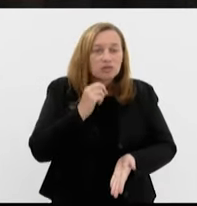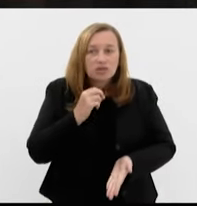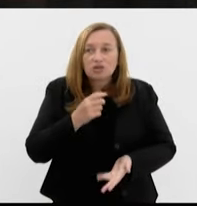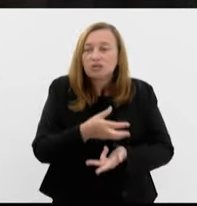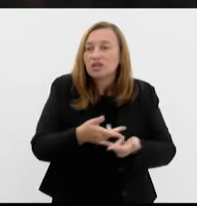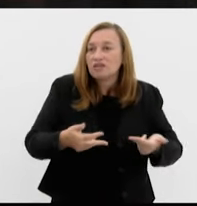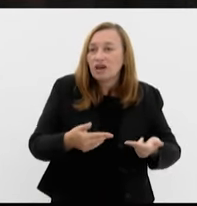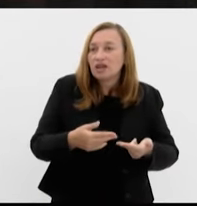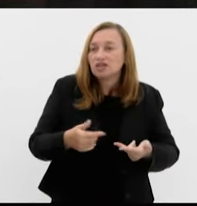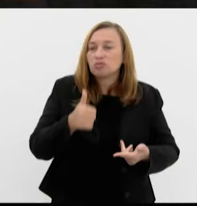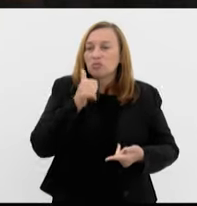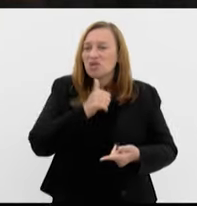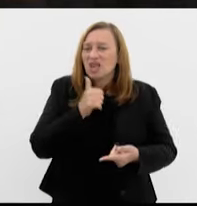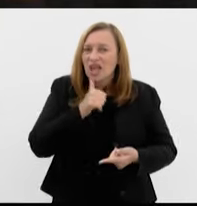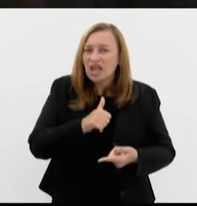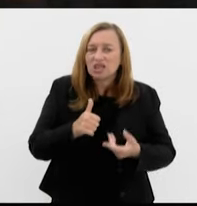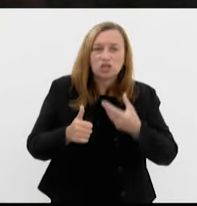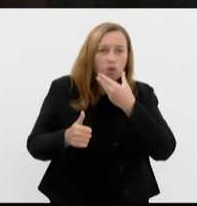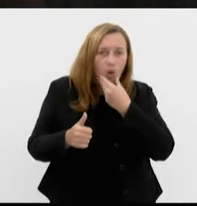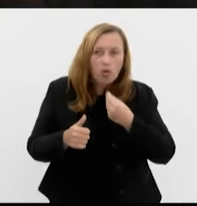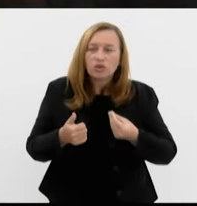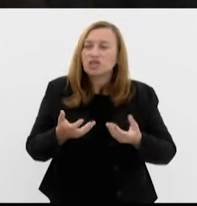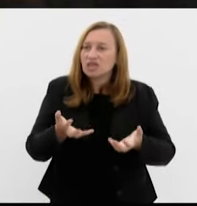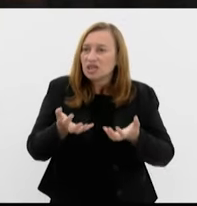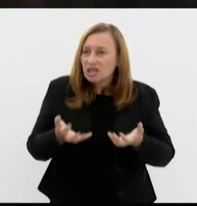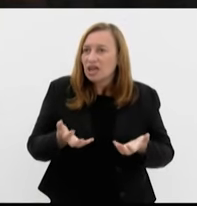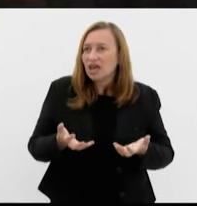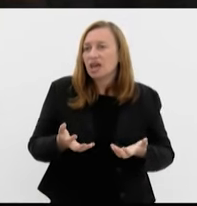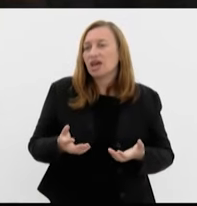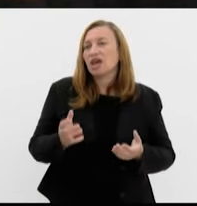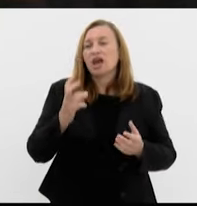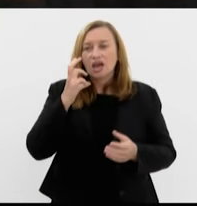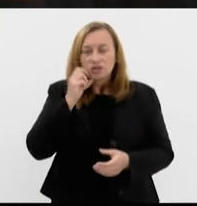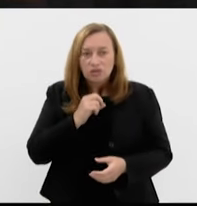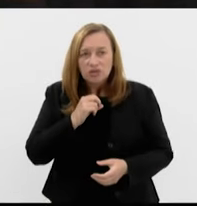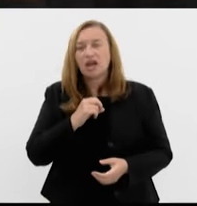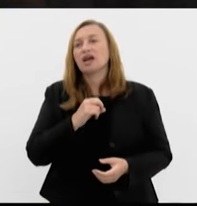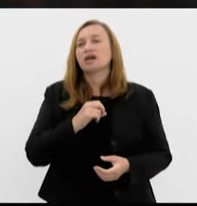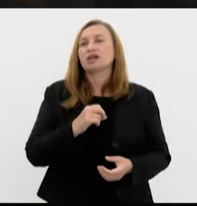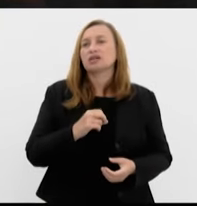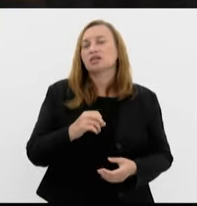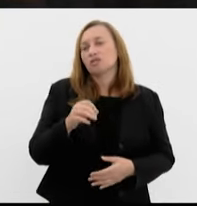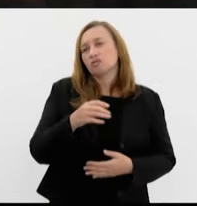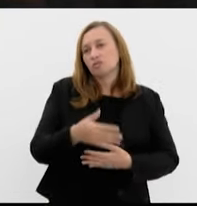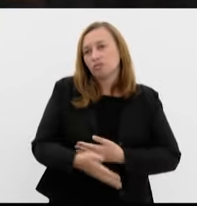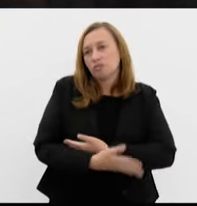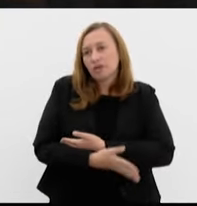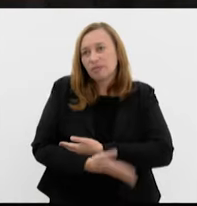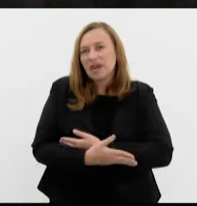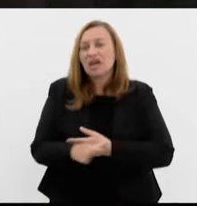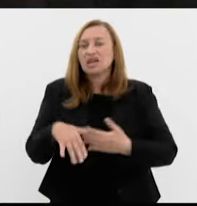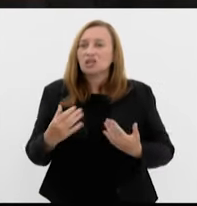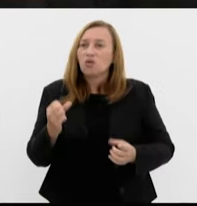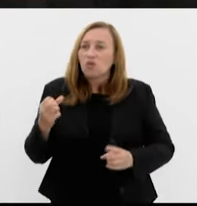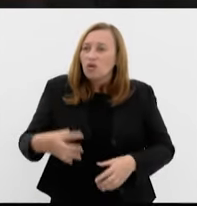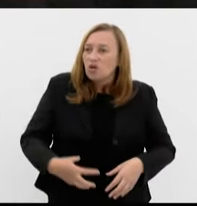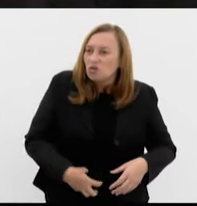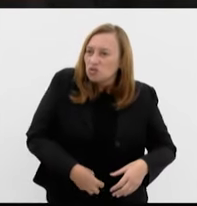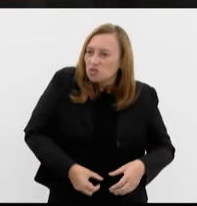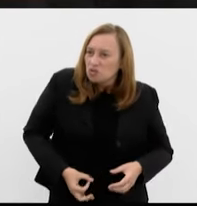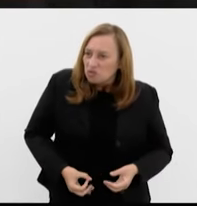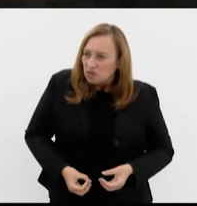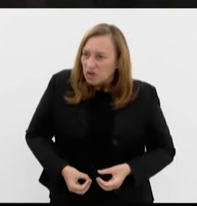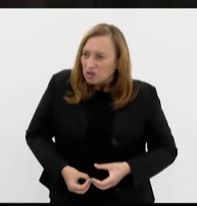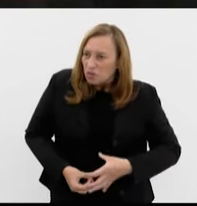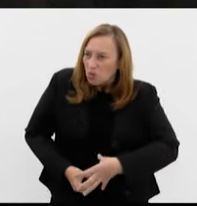os seus filhos fora do ventre possam ter essa Esta possibilidade portanto matar o feto não é